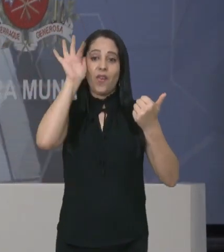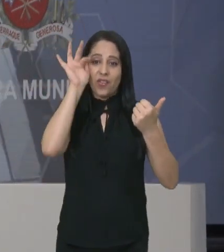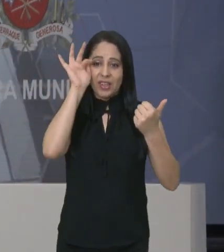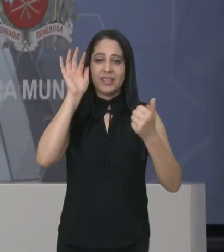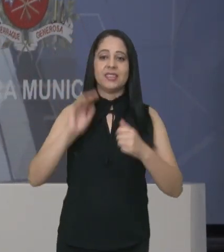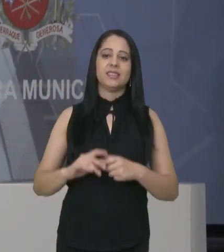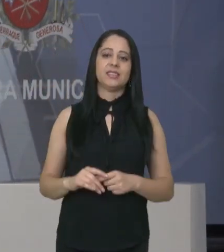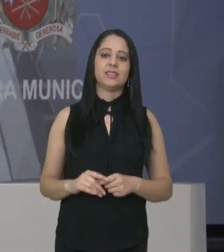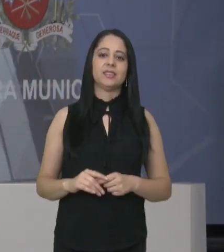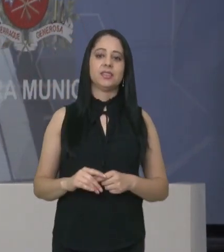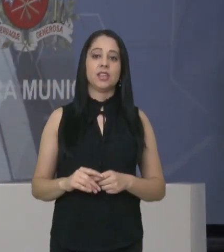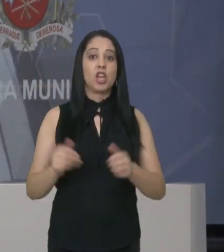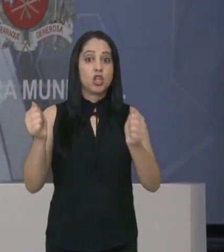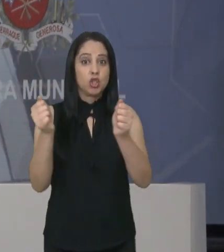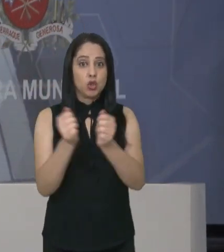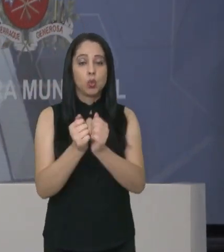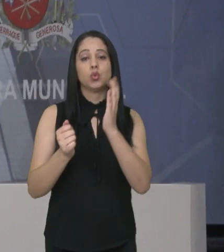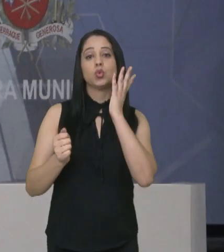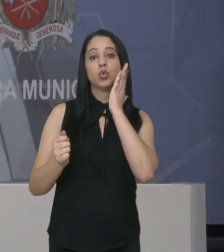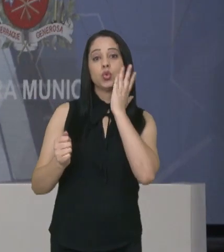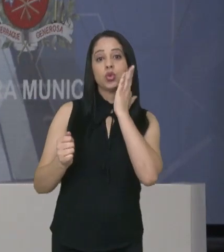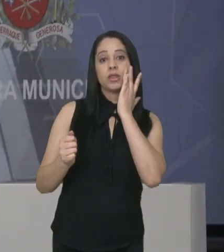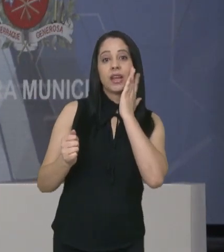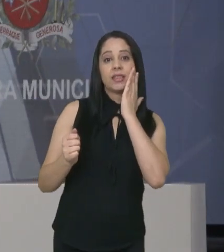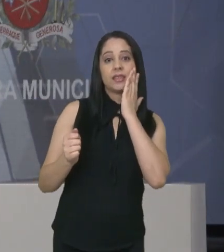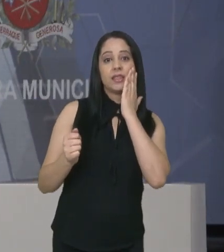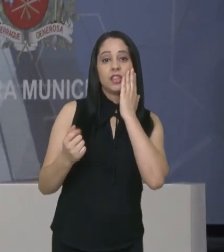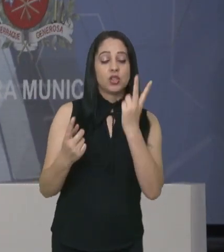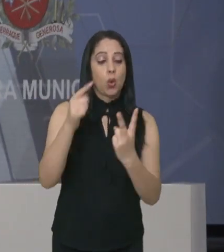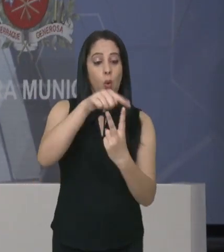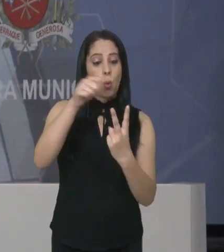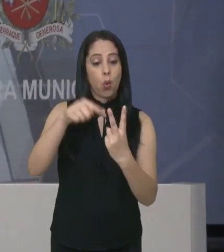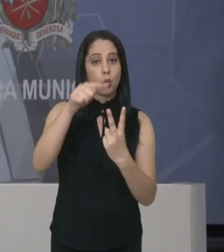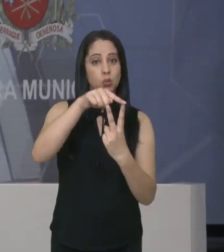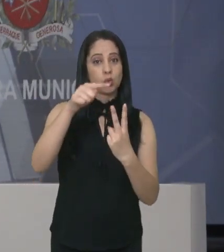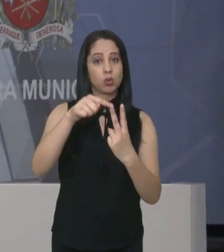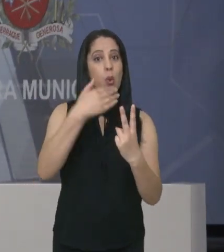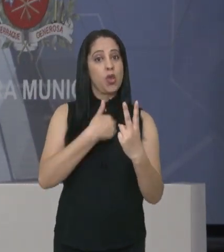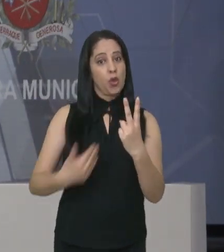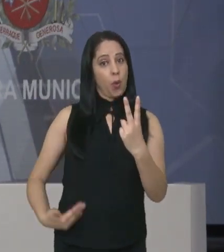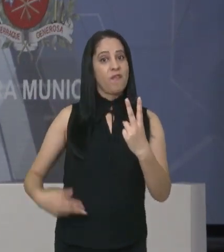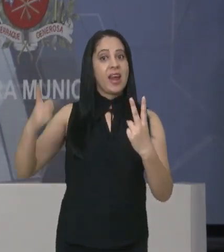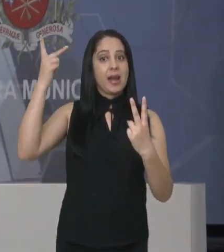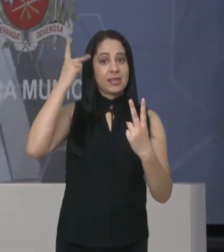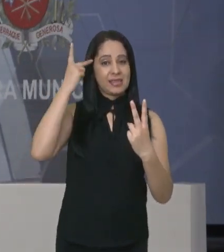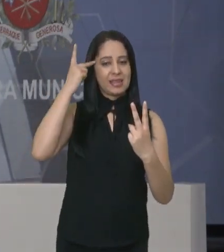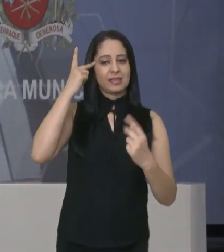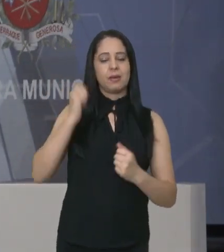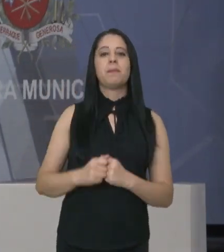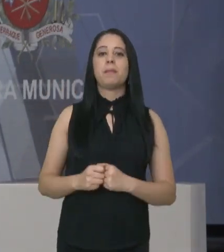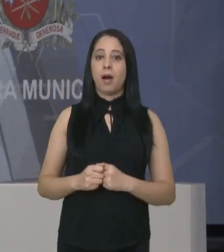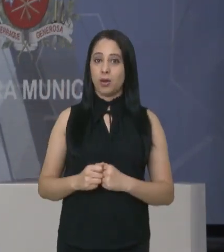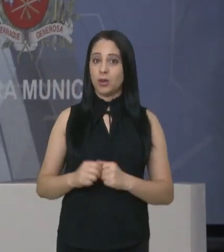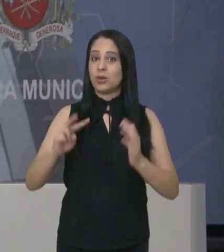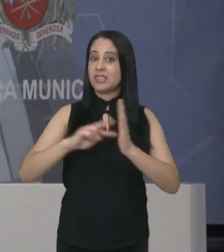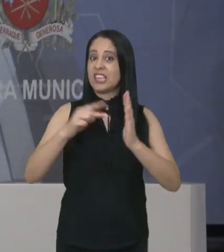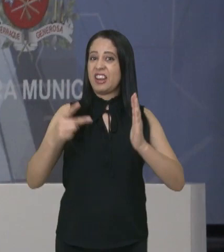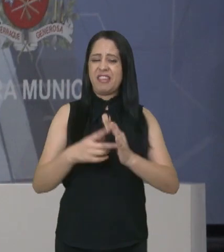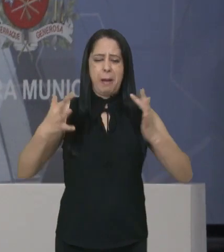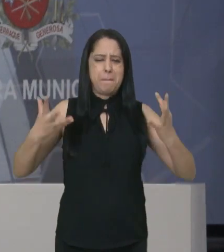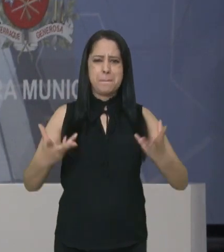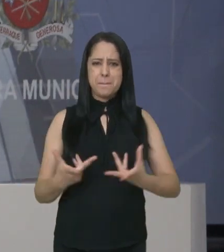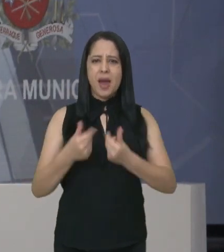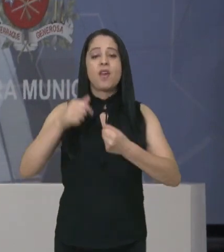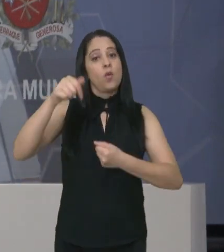estará junto com o Tarcísio governando São Paulo, um grande ganho para São José dos Campos